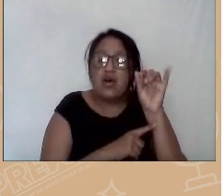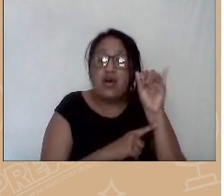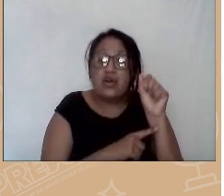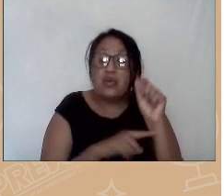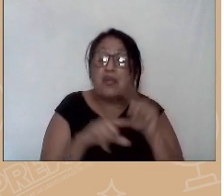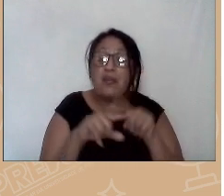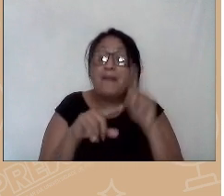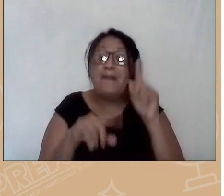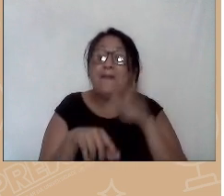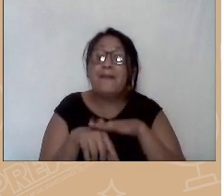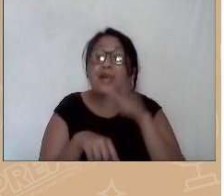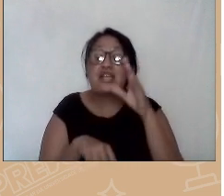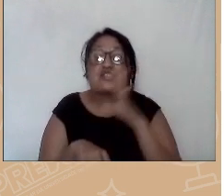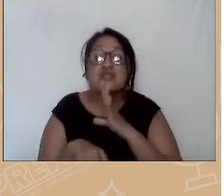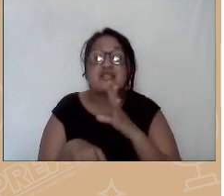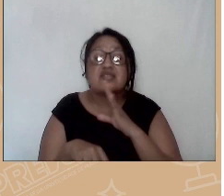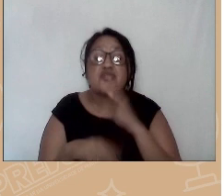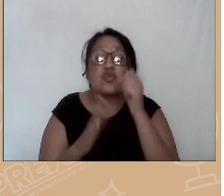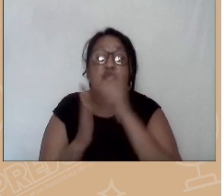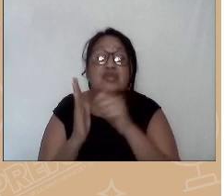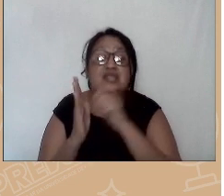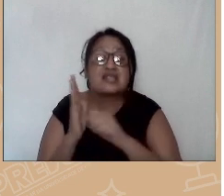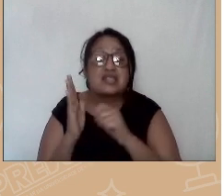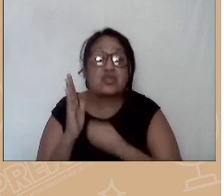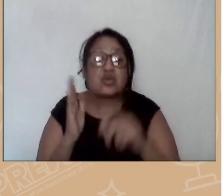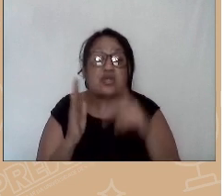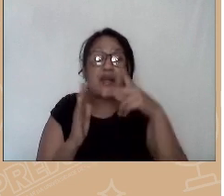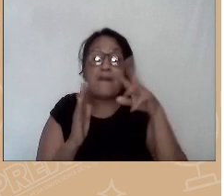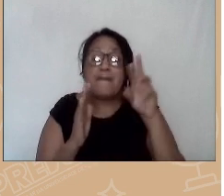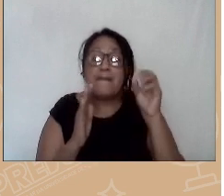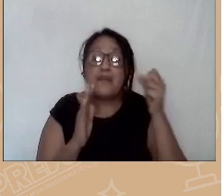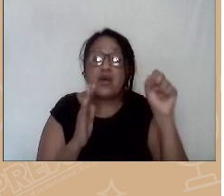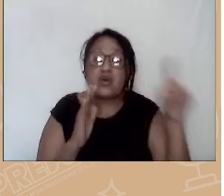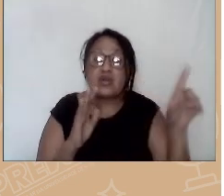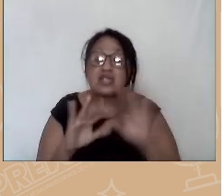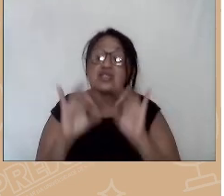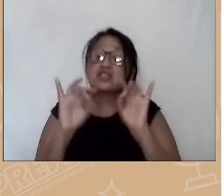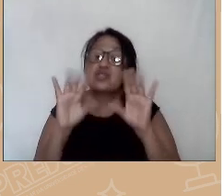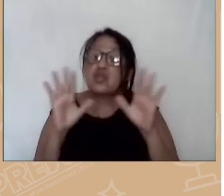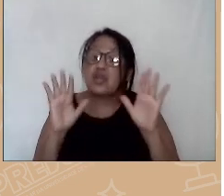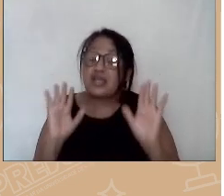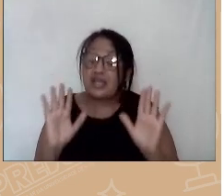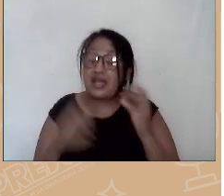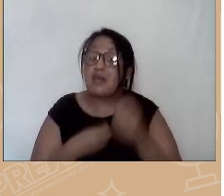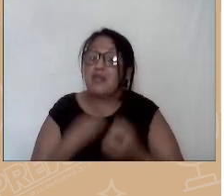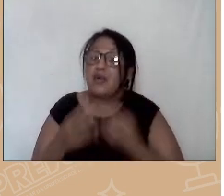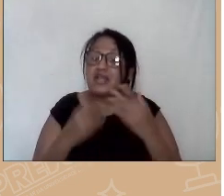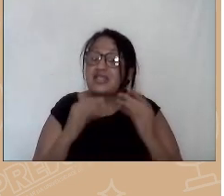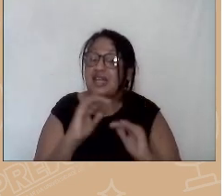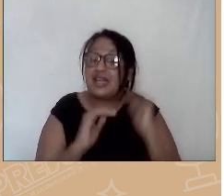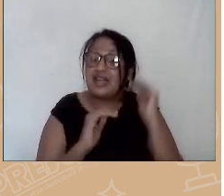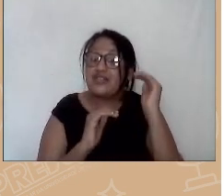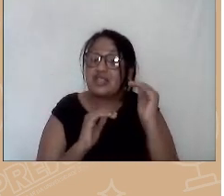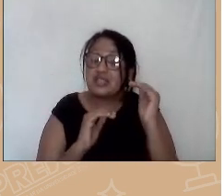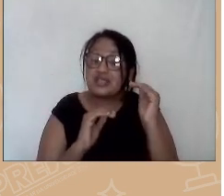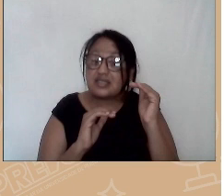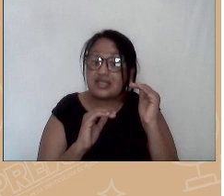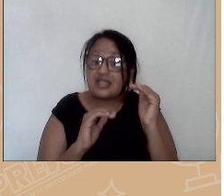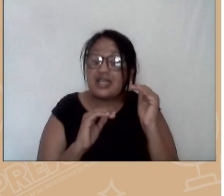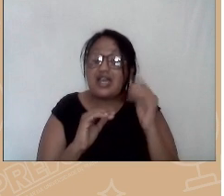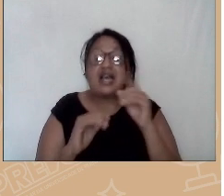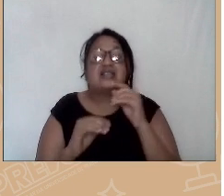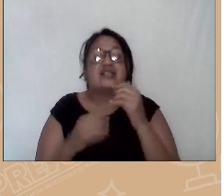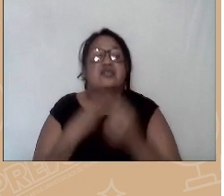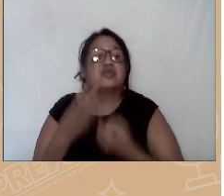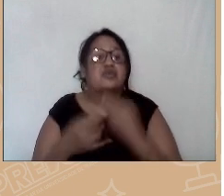prosa e o texto acima é um exemplo disso embora tenha produção poética relevante sua poética se constitui de poemas